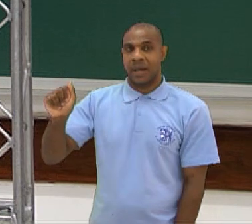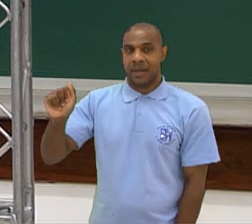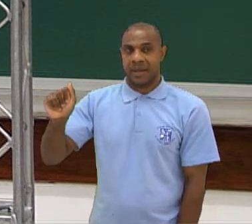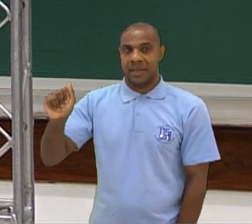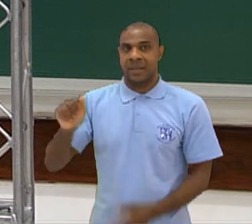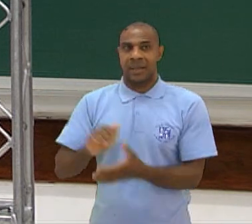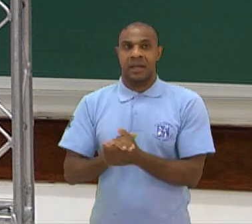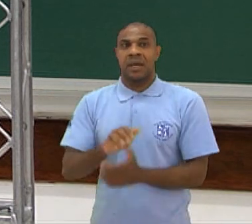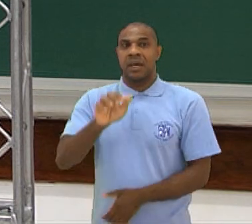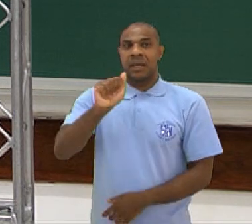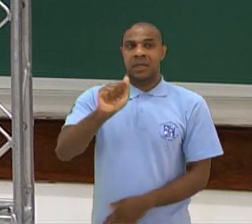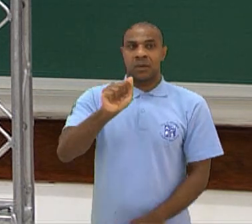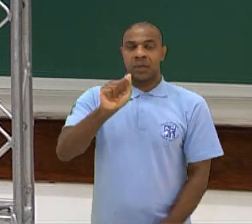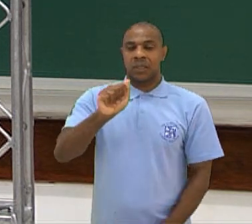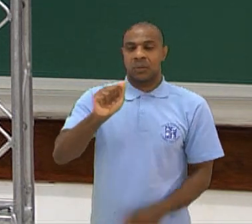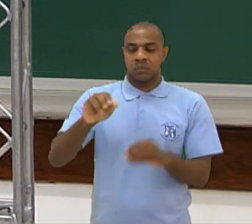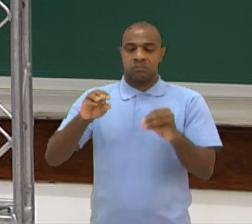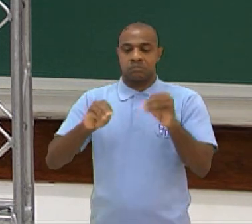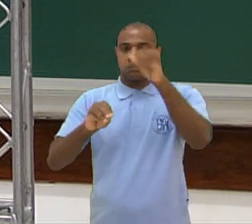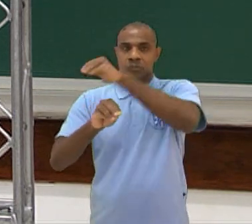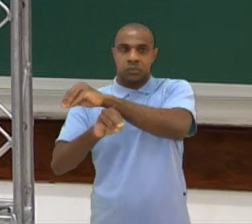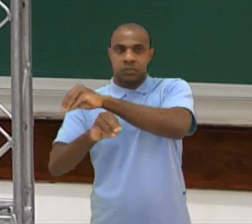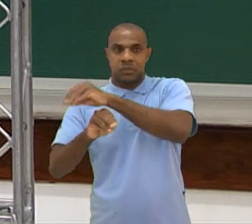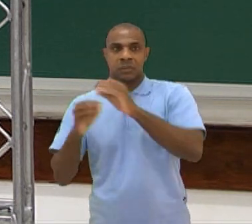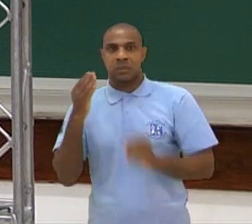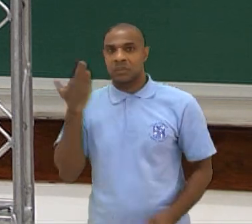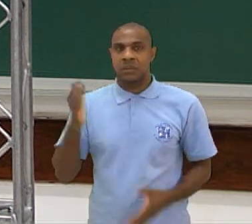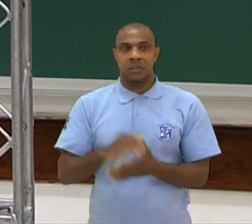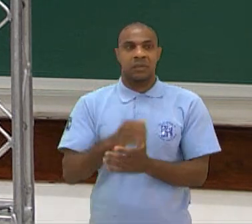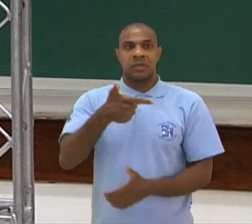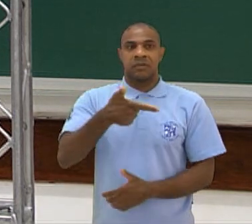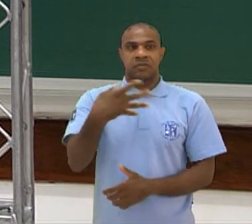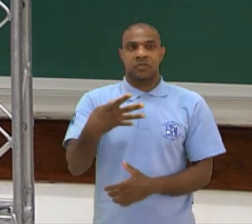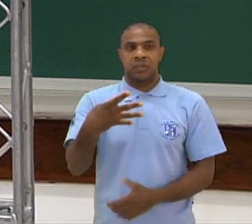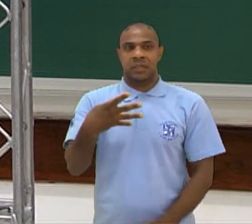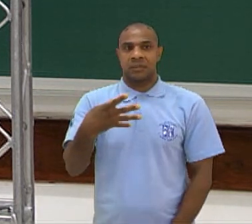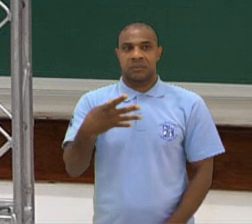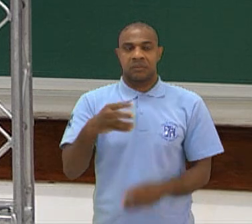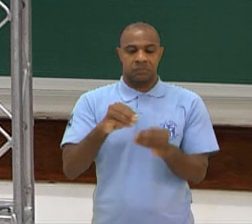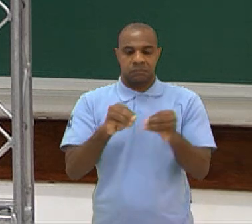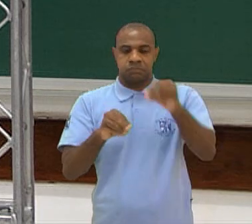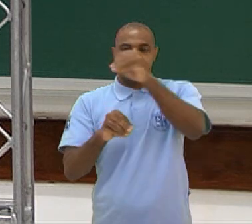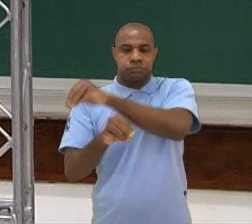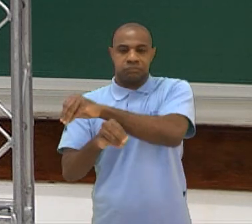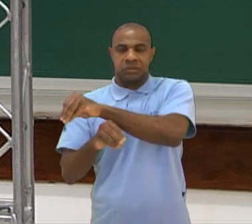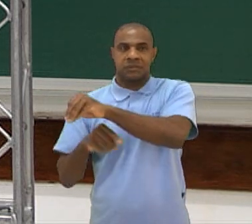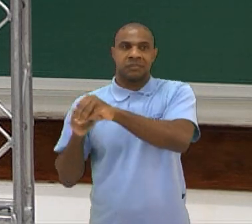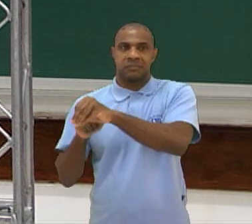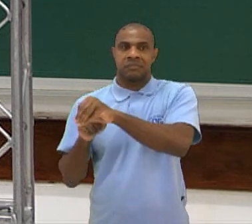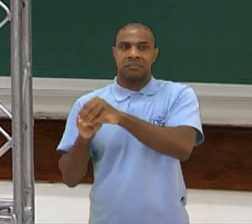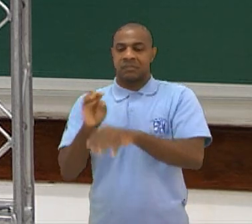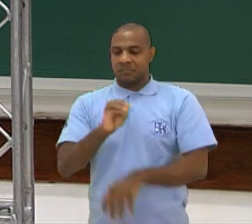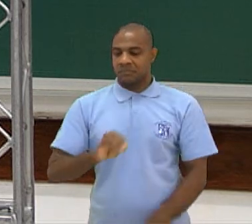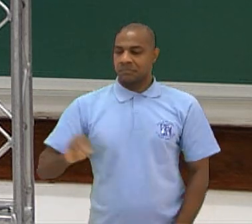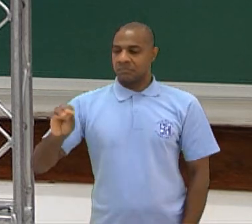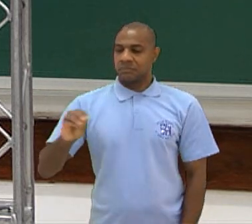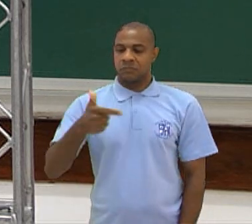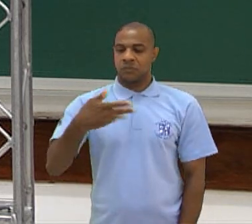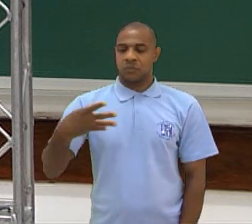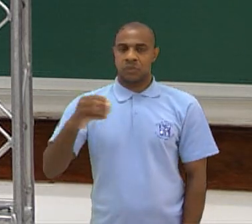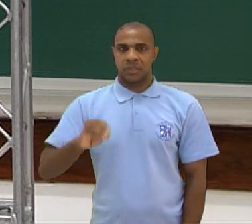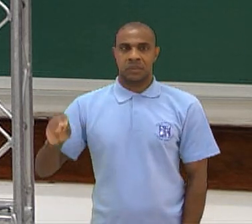jogo o 4A para o outro lado. Perceba que aqui eu joguei o 24, não tem problema nenhum, tá bom? Jogo o 24 para cá, fica